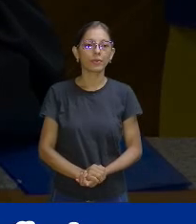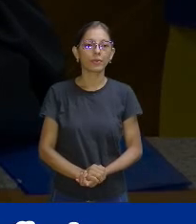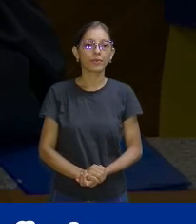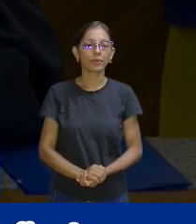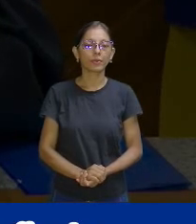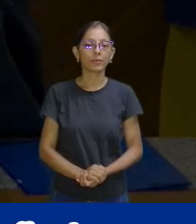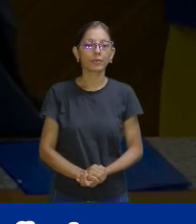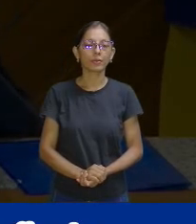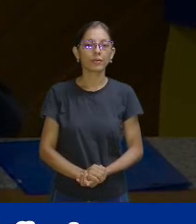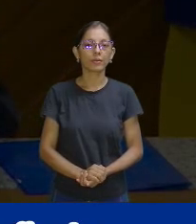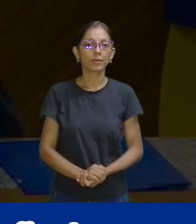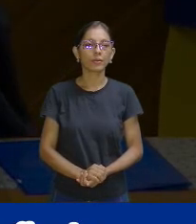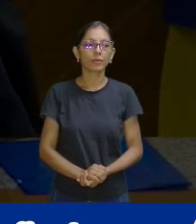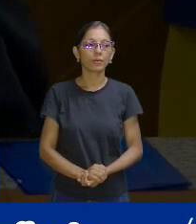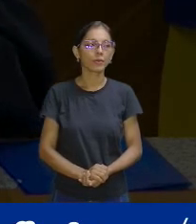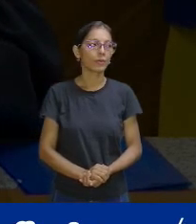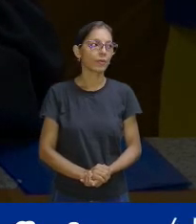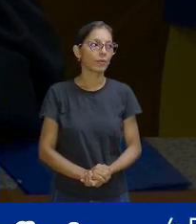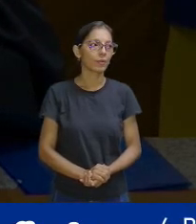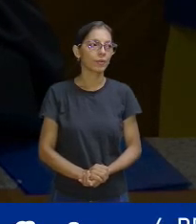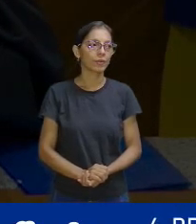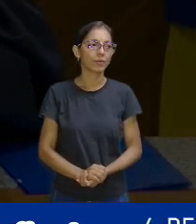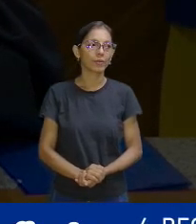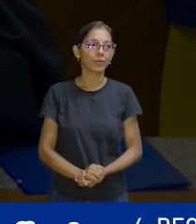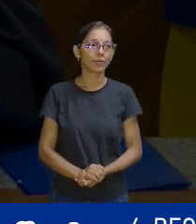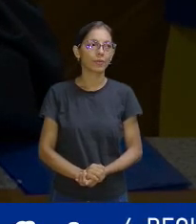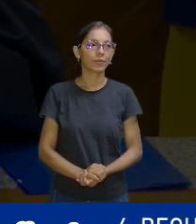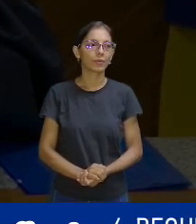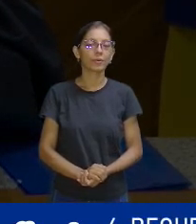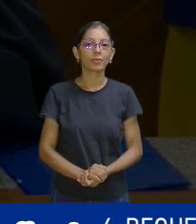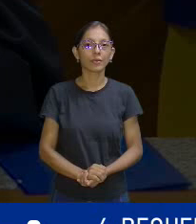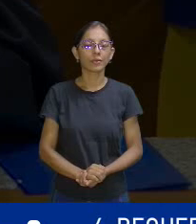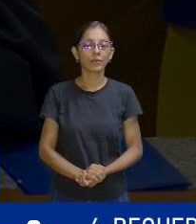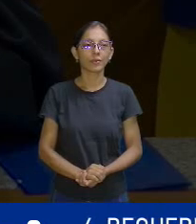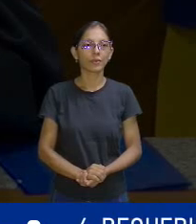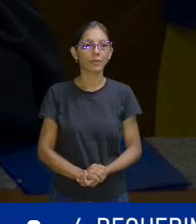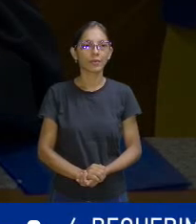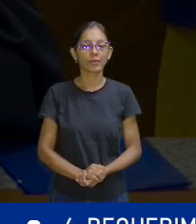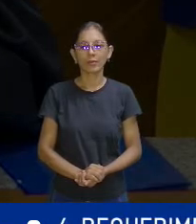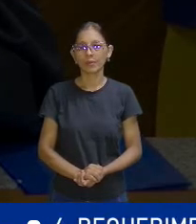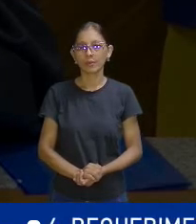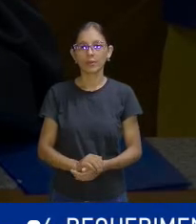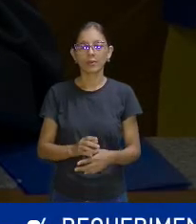Requerimento de regularização de omissão de prestação de contas eleitorais, número